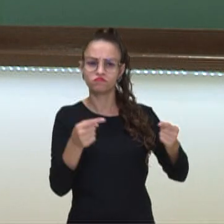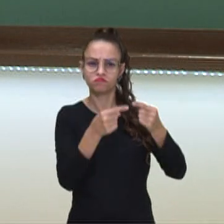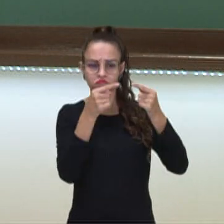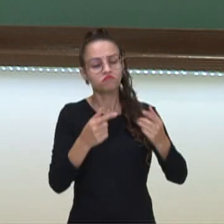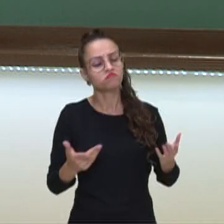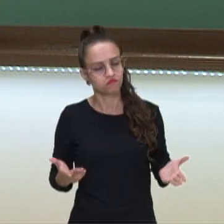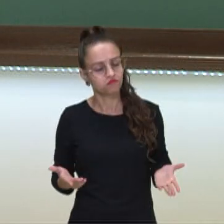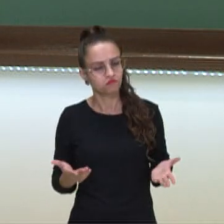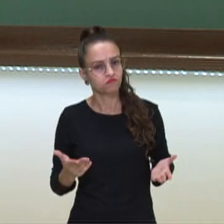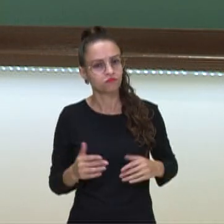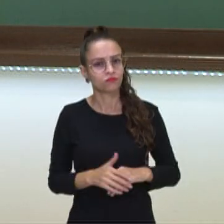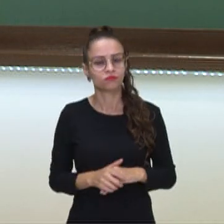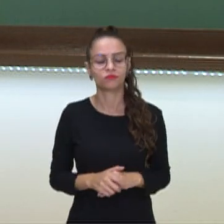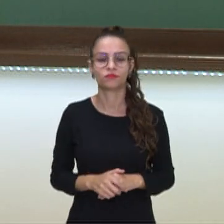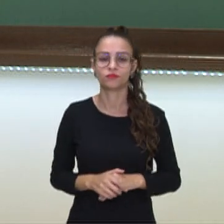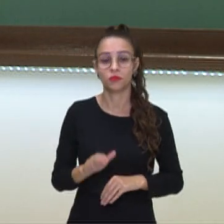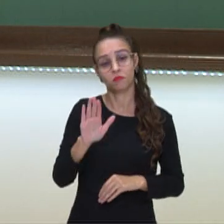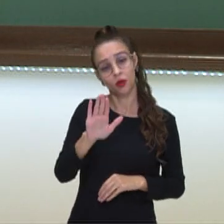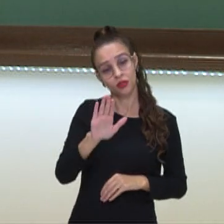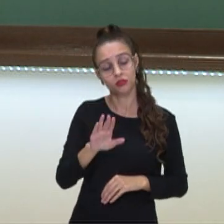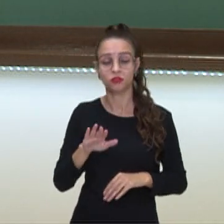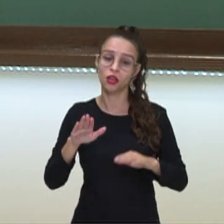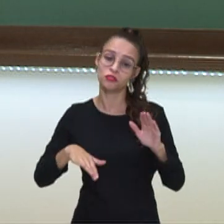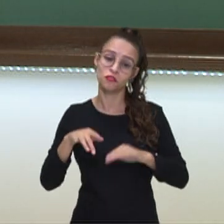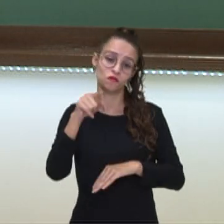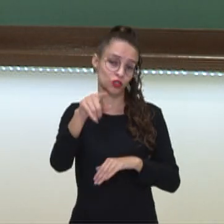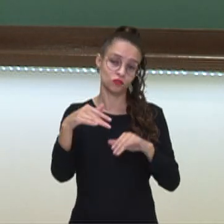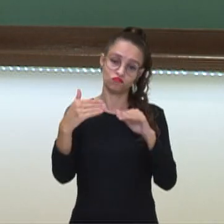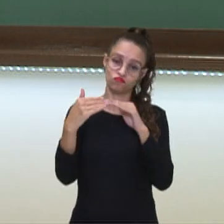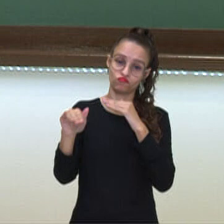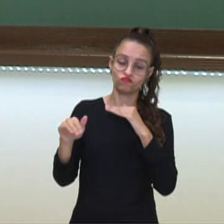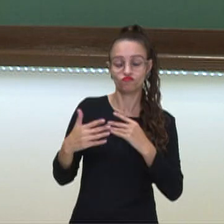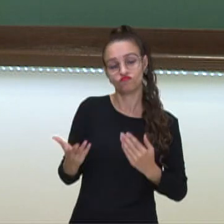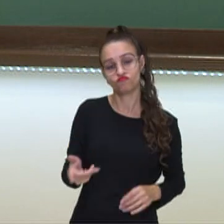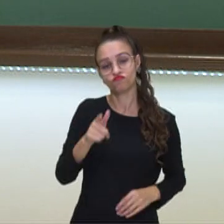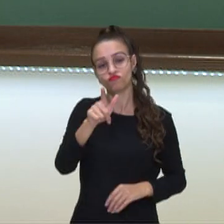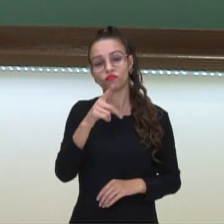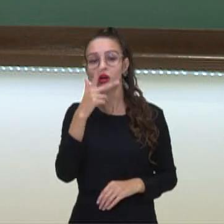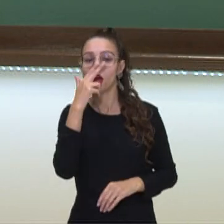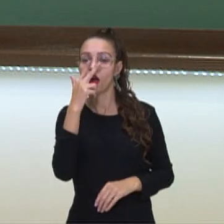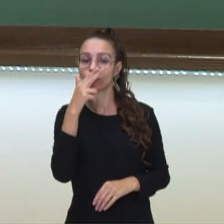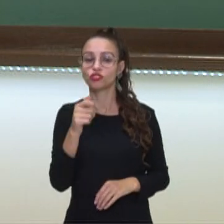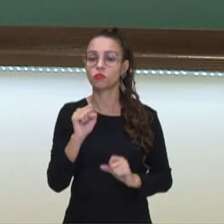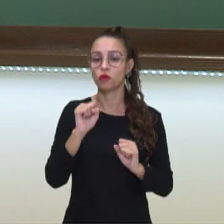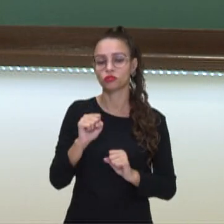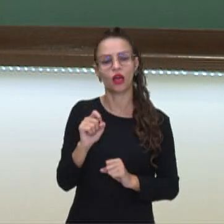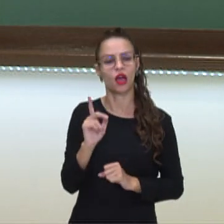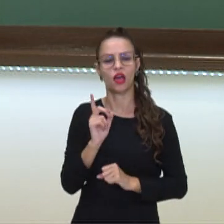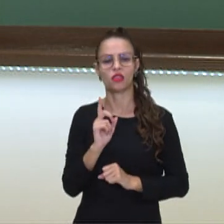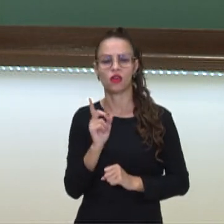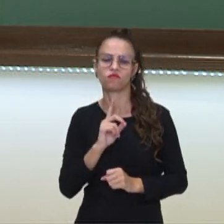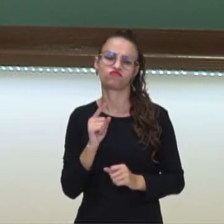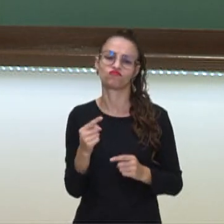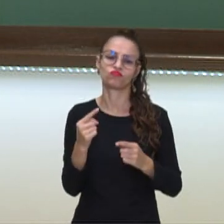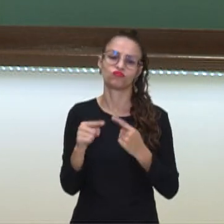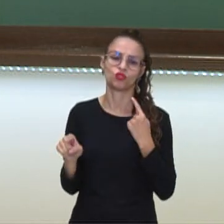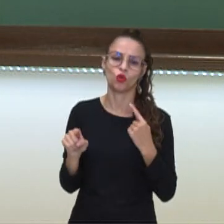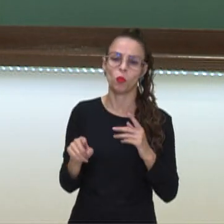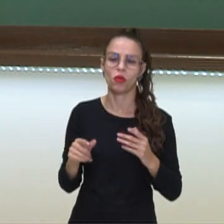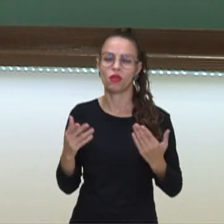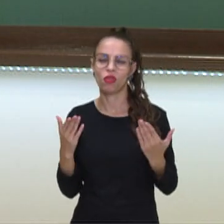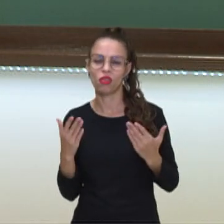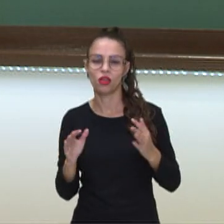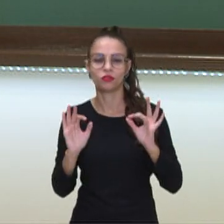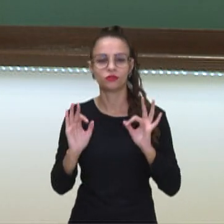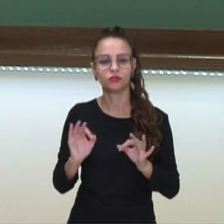efetivos. Mas talvez você seja contra, você acha que isso está tirando aí aquela incerteza